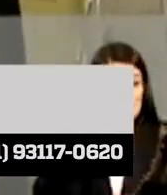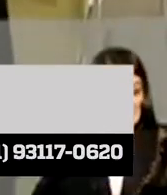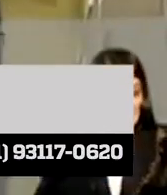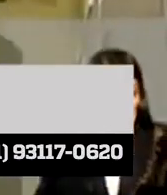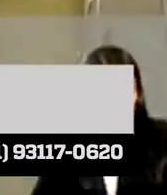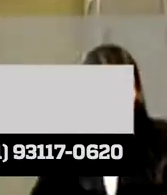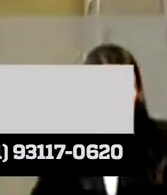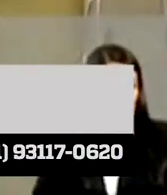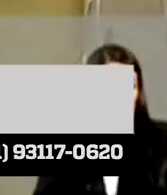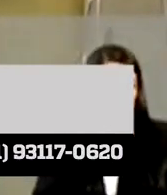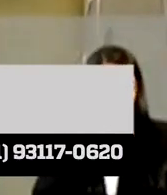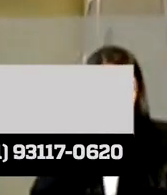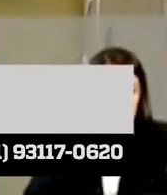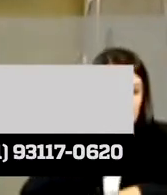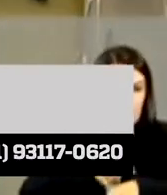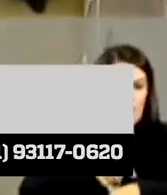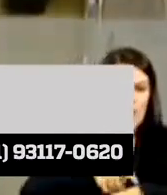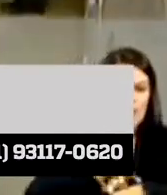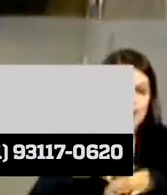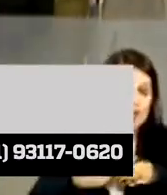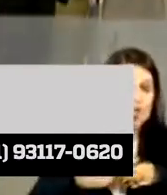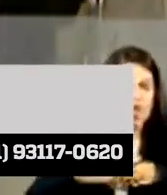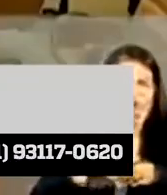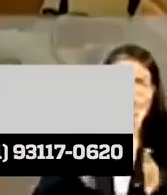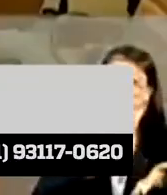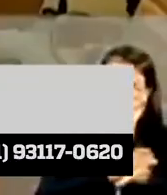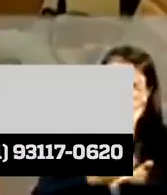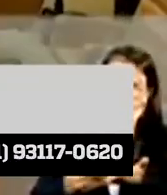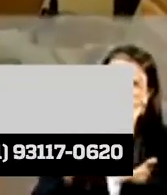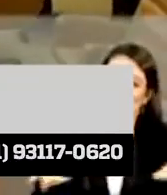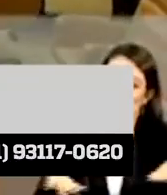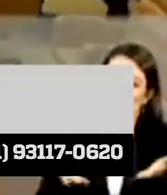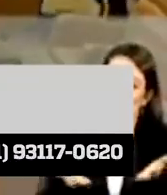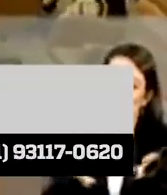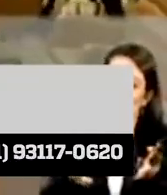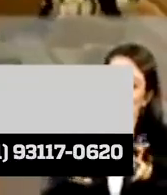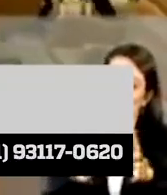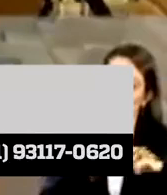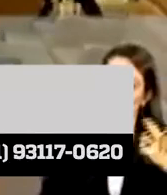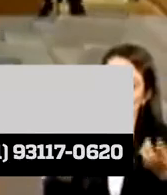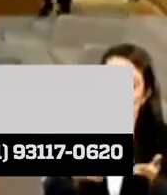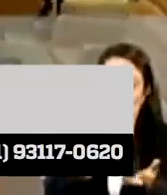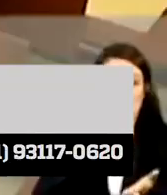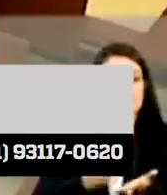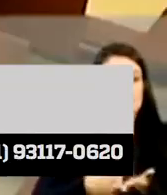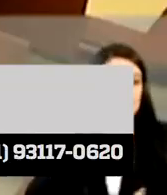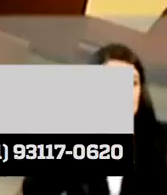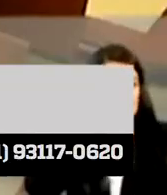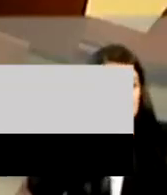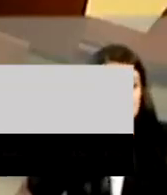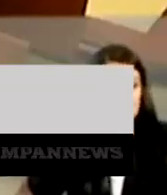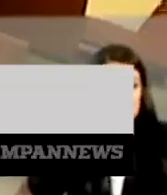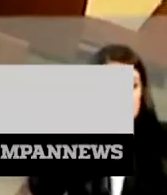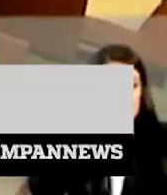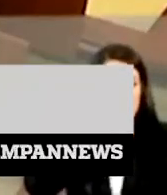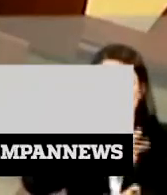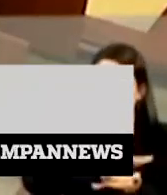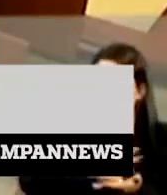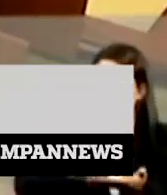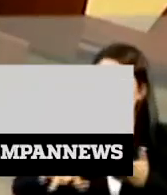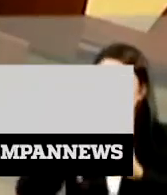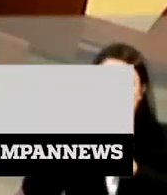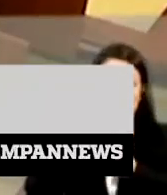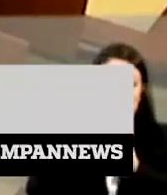a sessão desta quinta-feira marcou o quinto dia de análise sobre o tema. Até o momento, todos os 6 ministros que